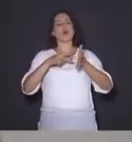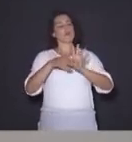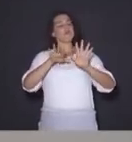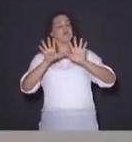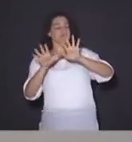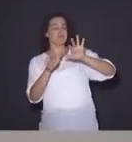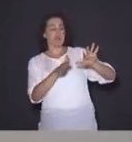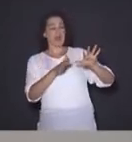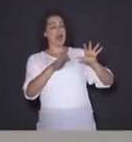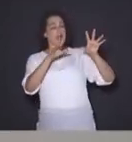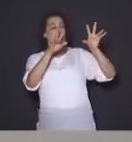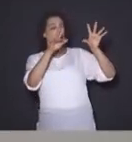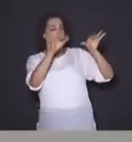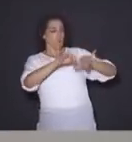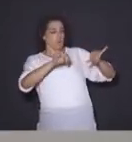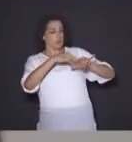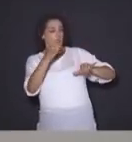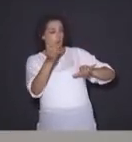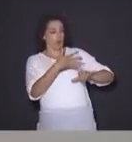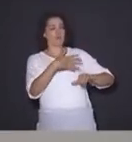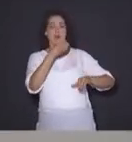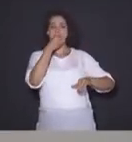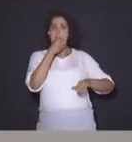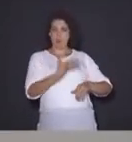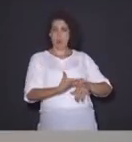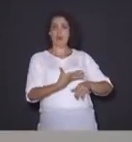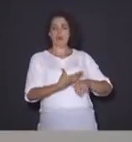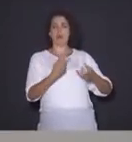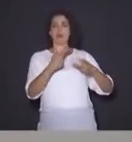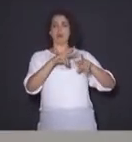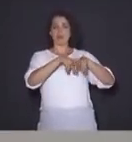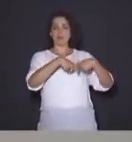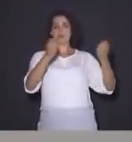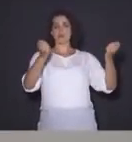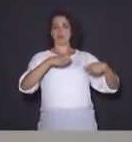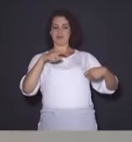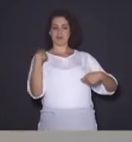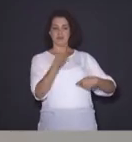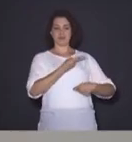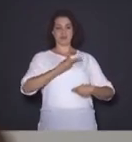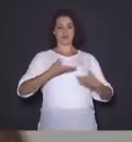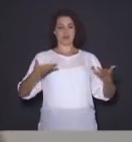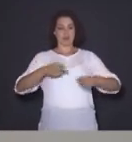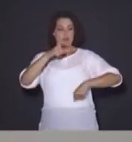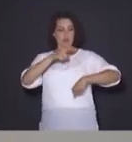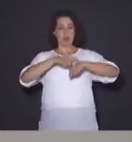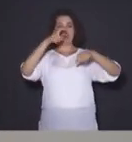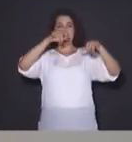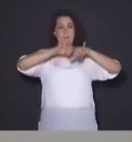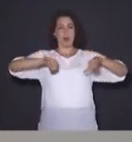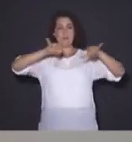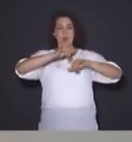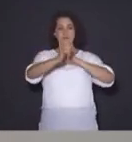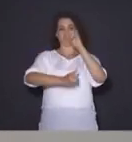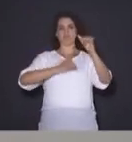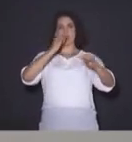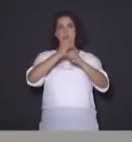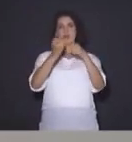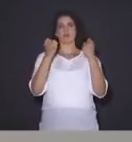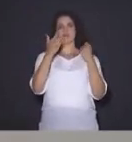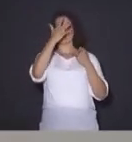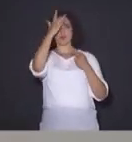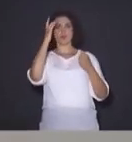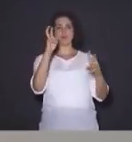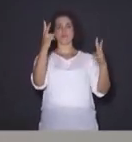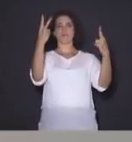que possibilita a gente está aqui ao vivo falando no auditório eo instituto federal está sendo transmitido pela internet